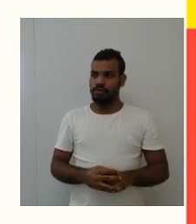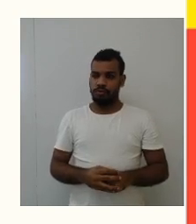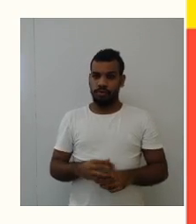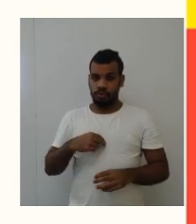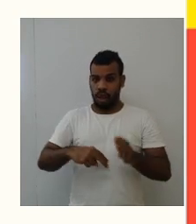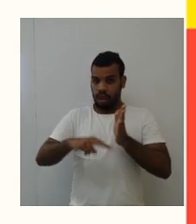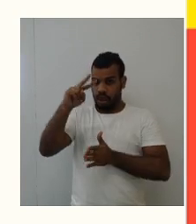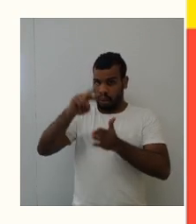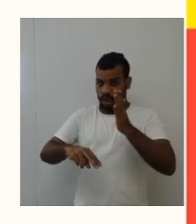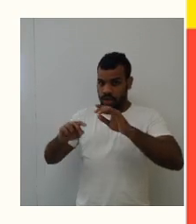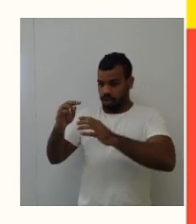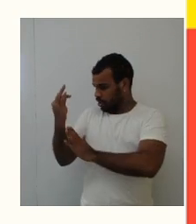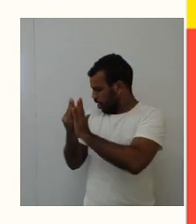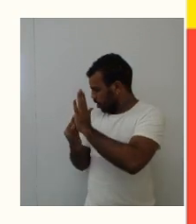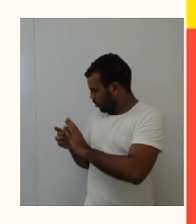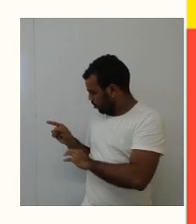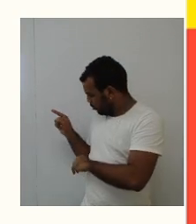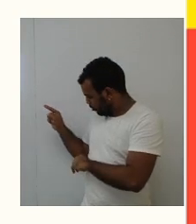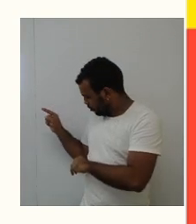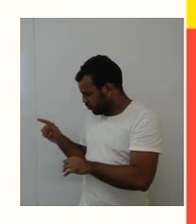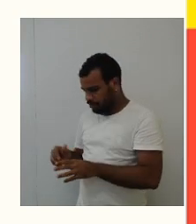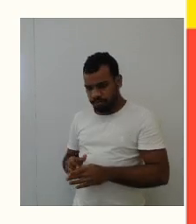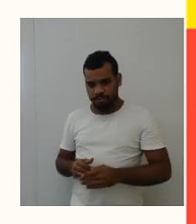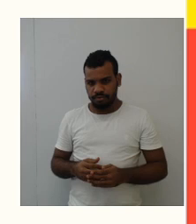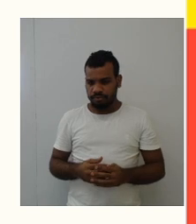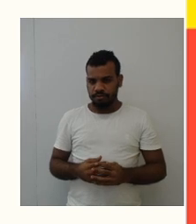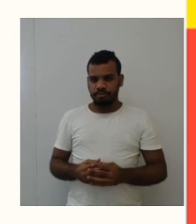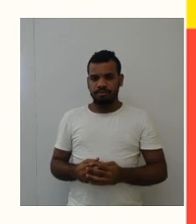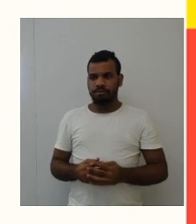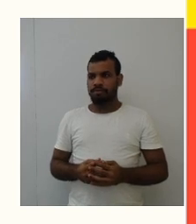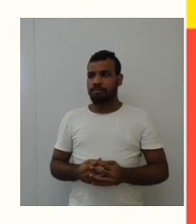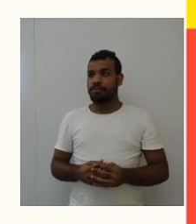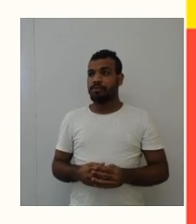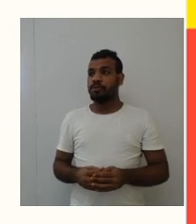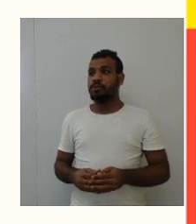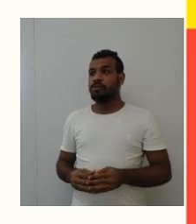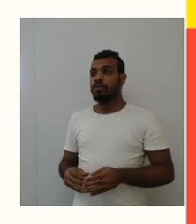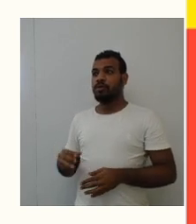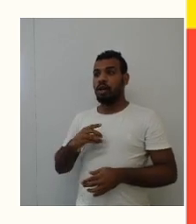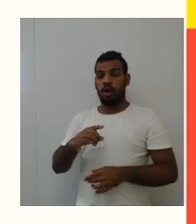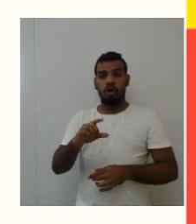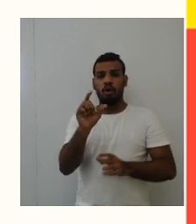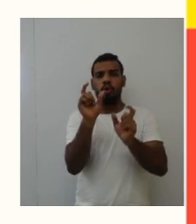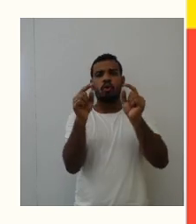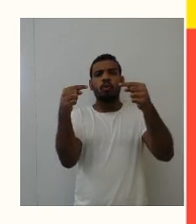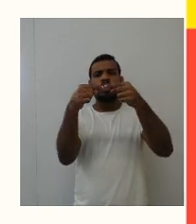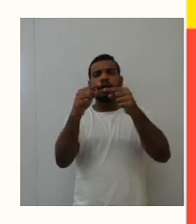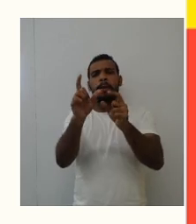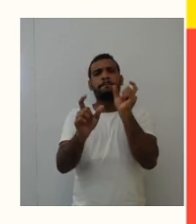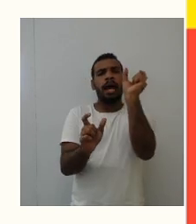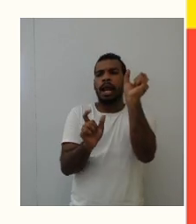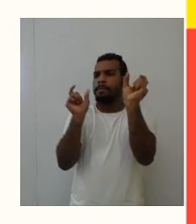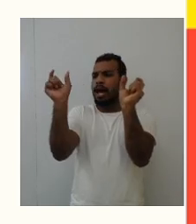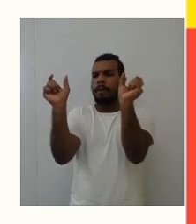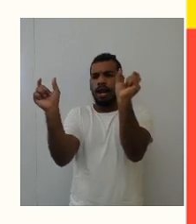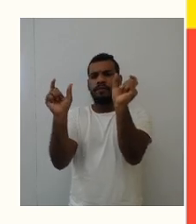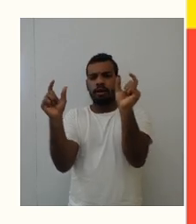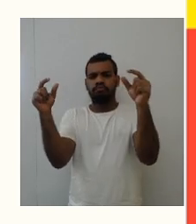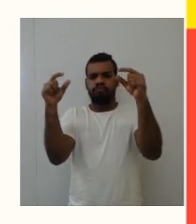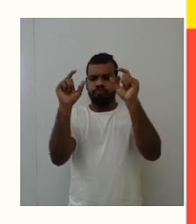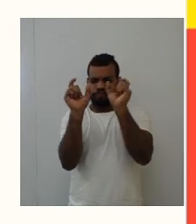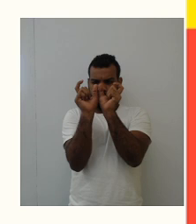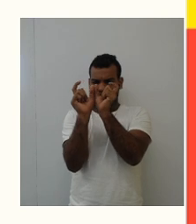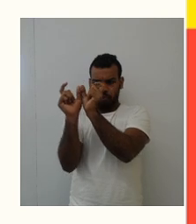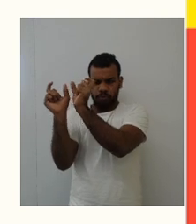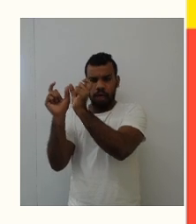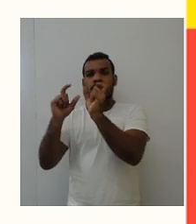Vamos ler essa questão e refletir esse conceito, beleza? A coesão é a articulação das palavras entre si, forma períodos e